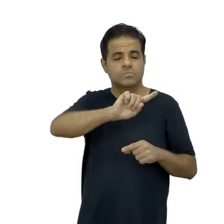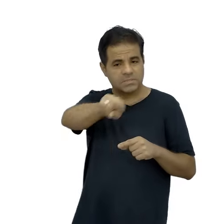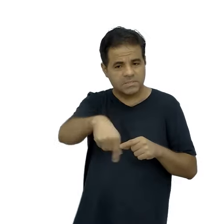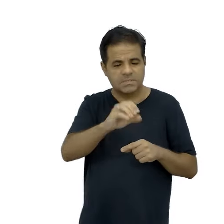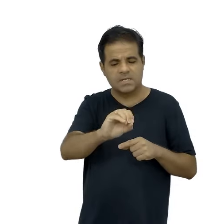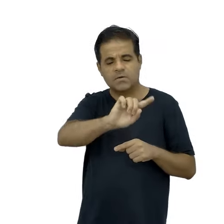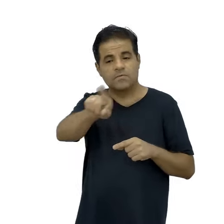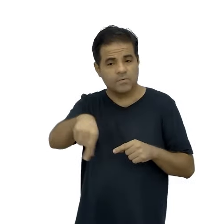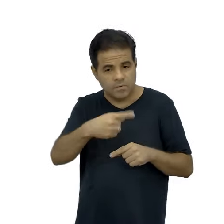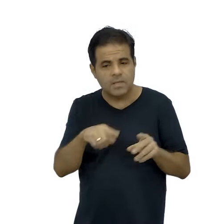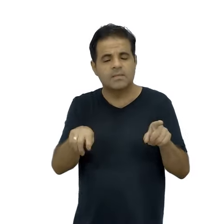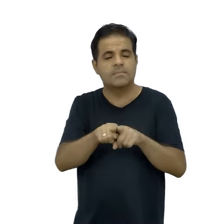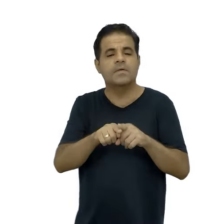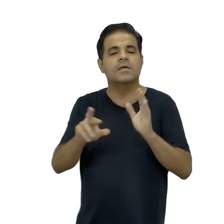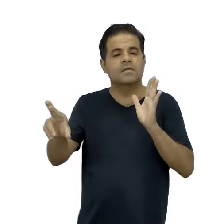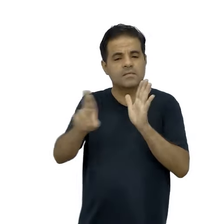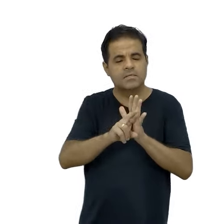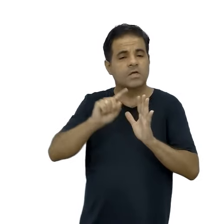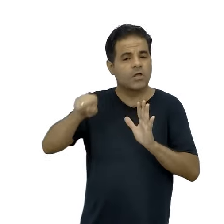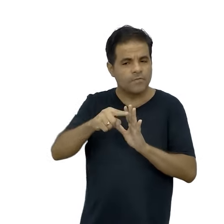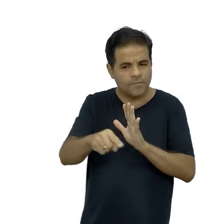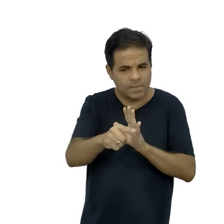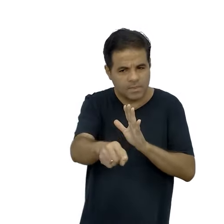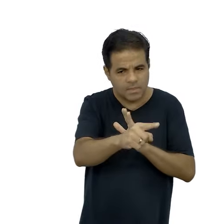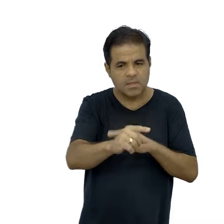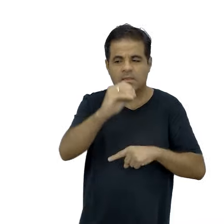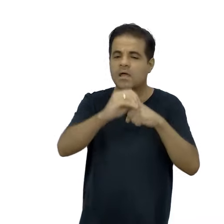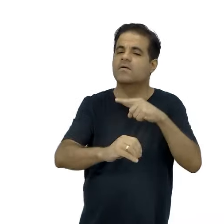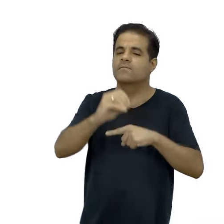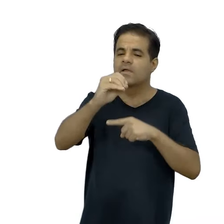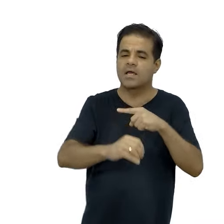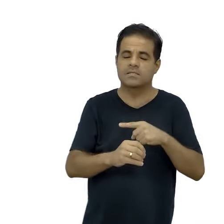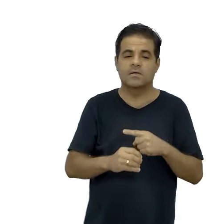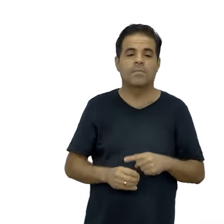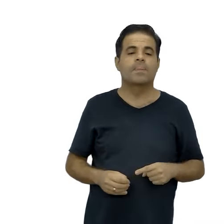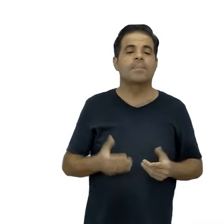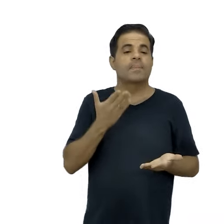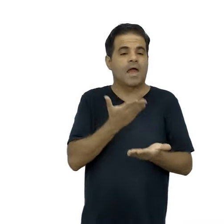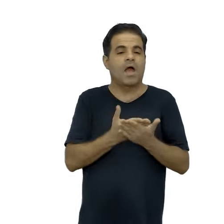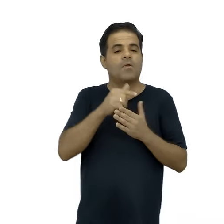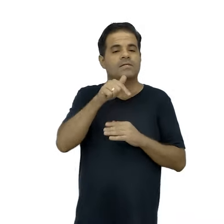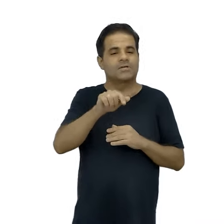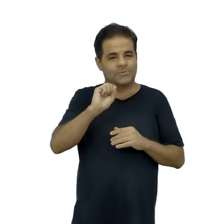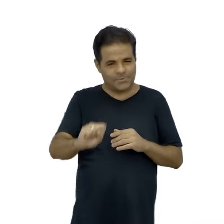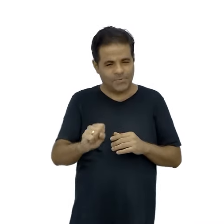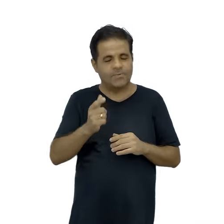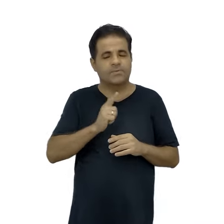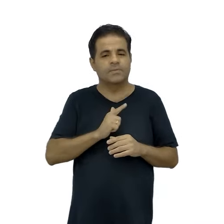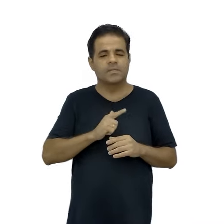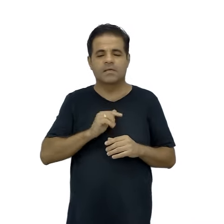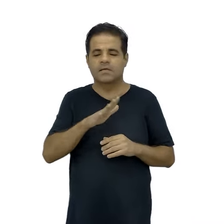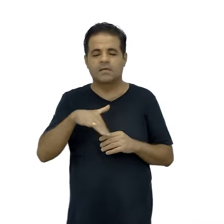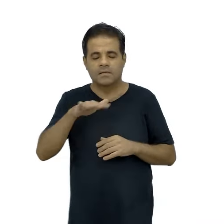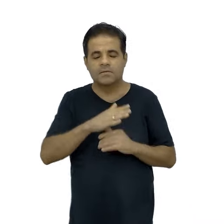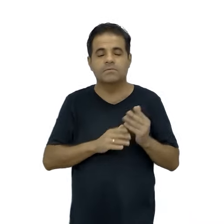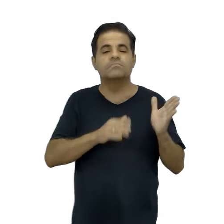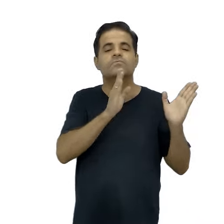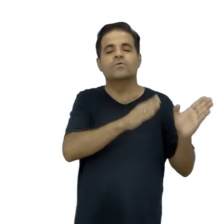com representação decimal finita e frações. Bom, na aula 7 e 8, nós